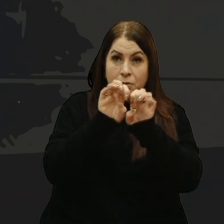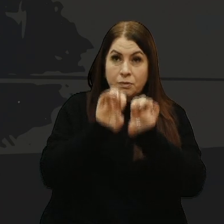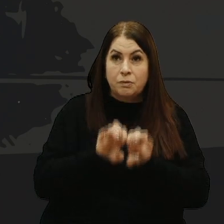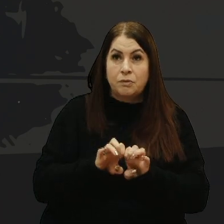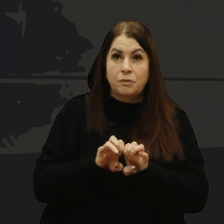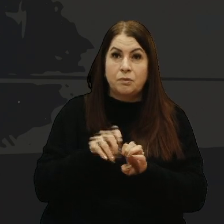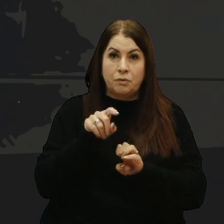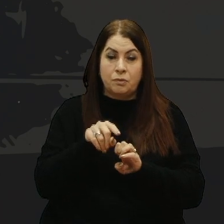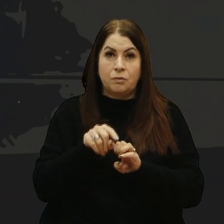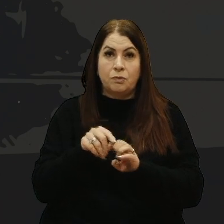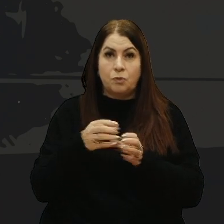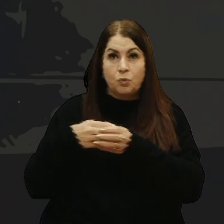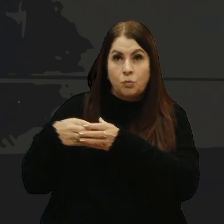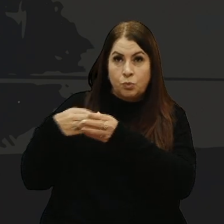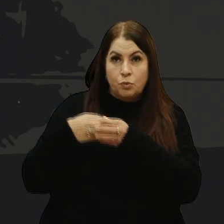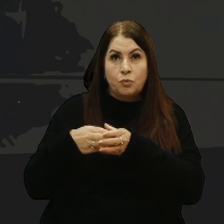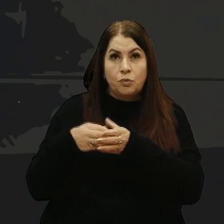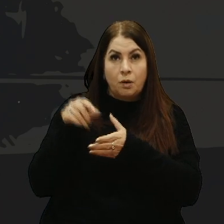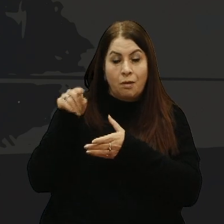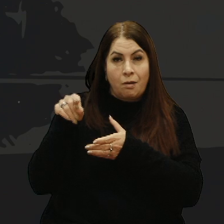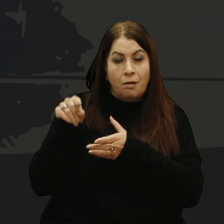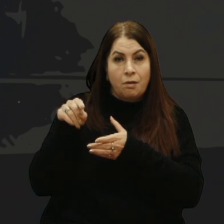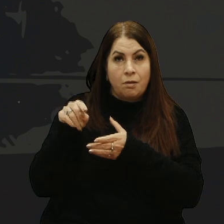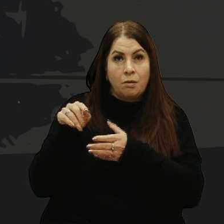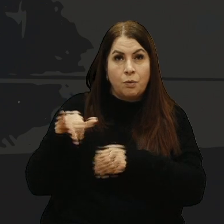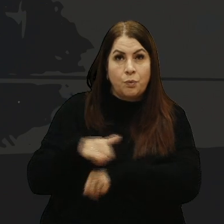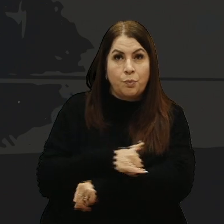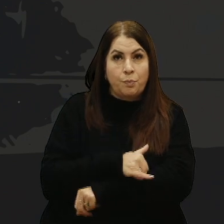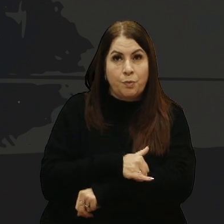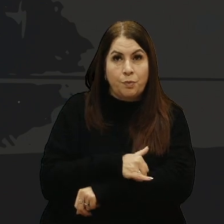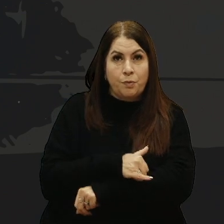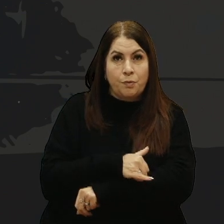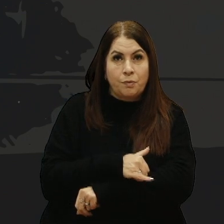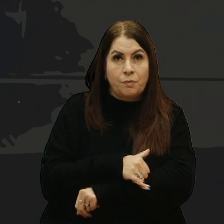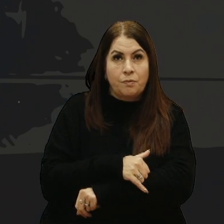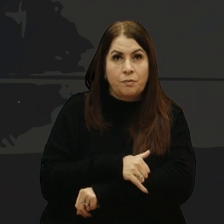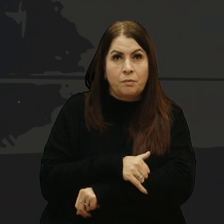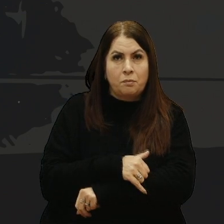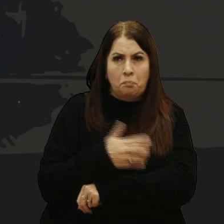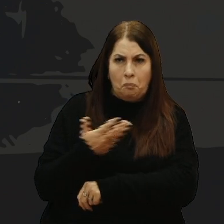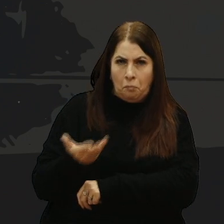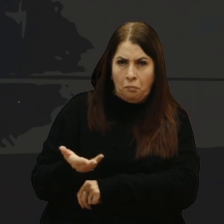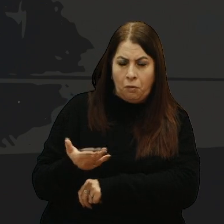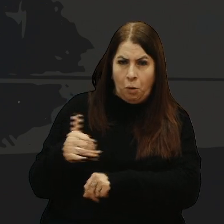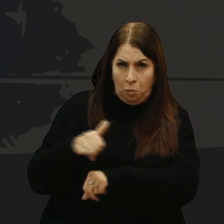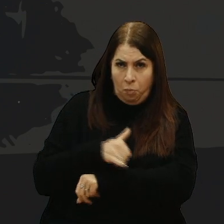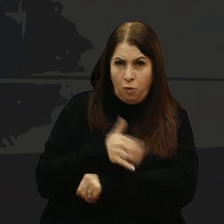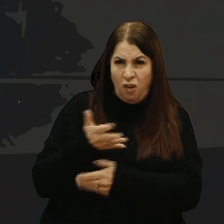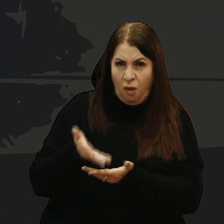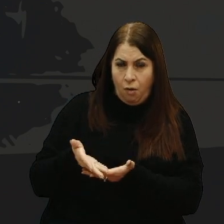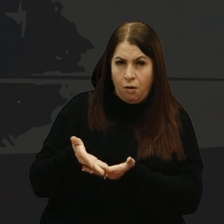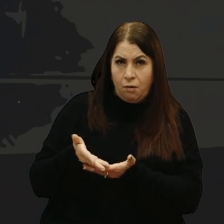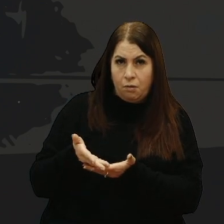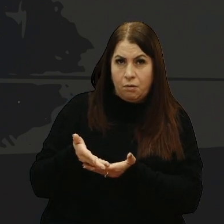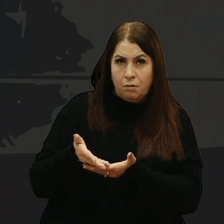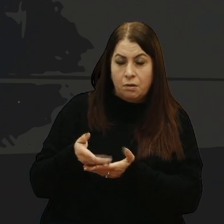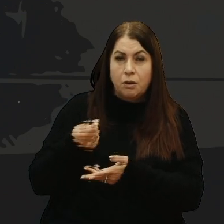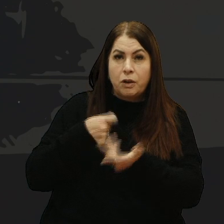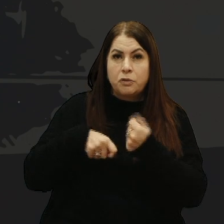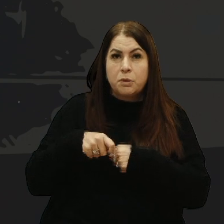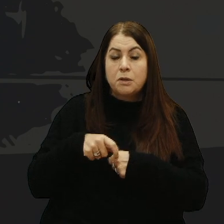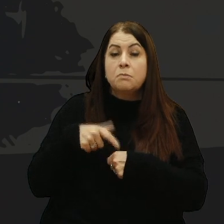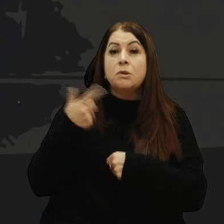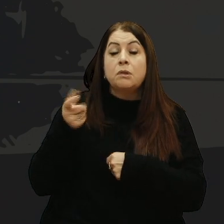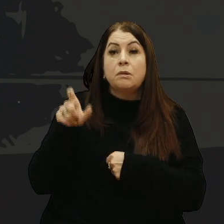infraestrutura turística lá no aeroporto. Mas o aeroporto agora é administrado por